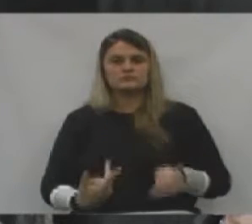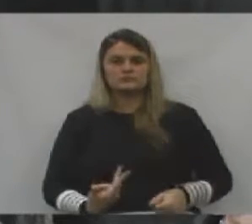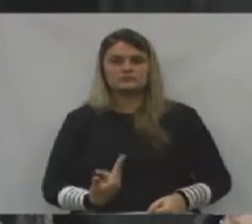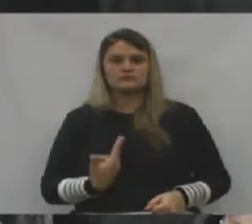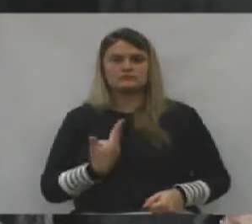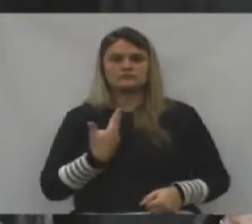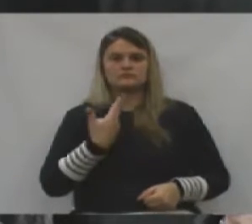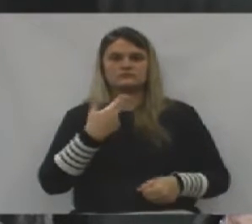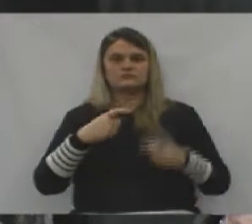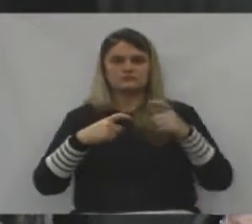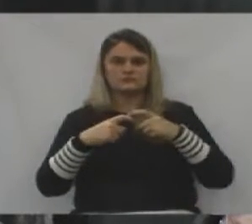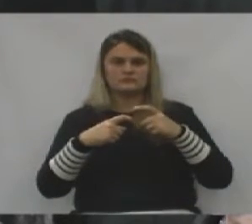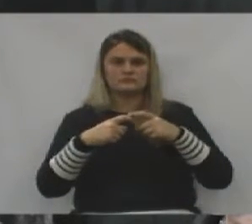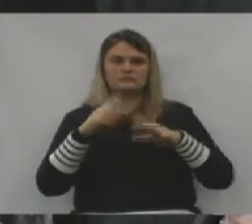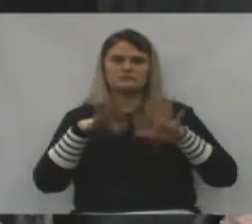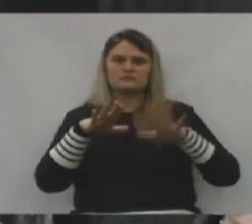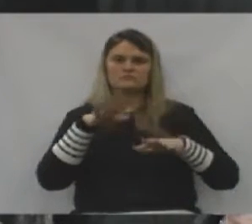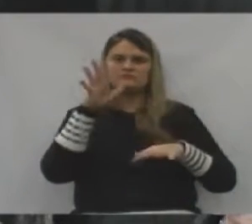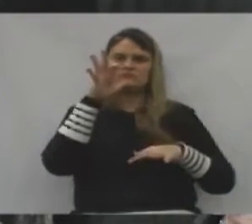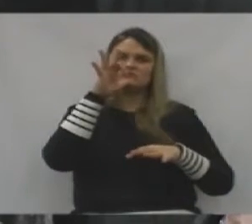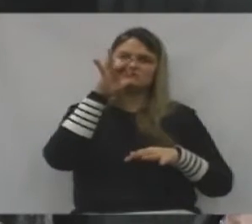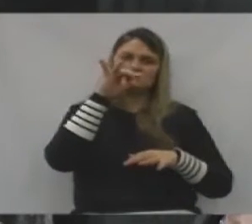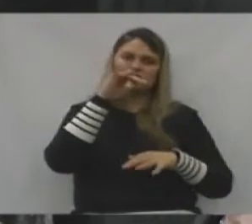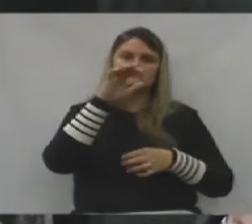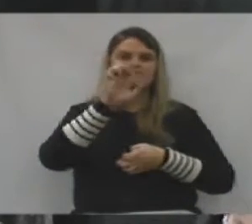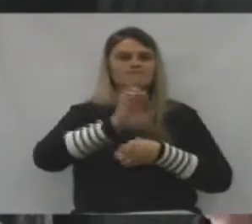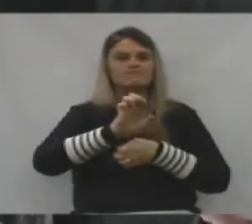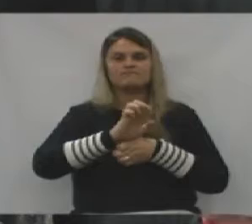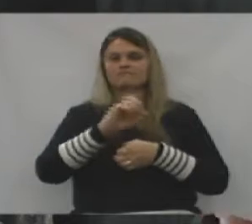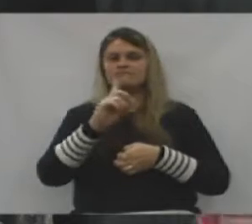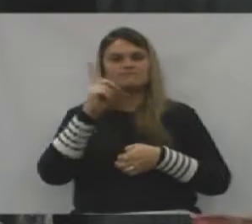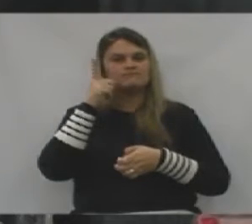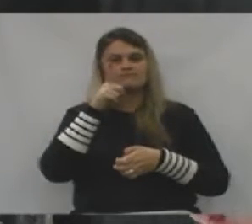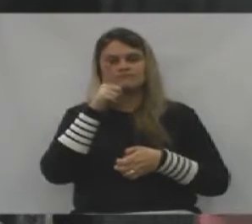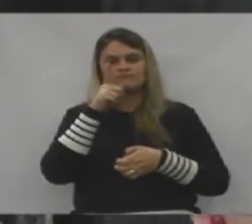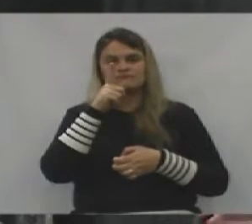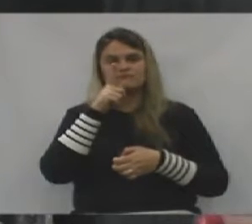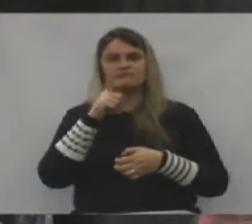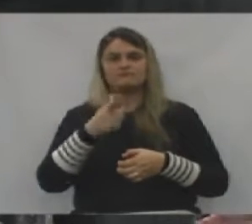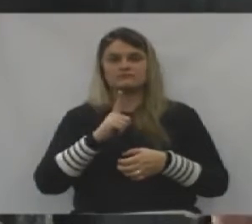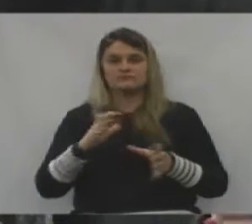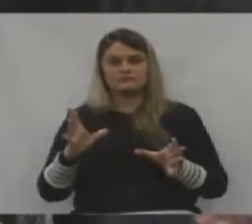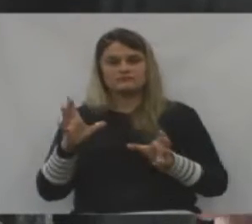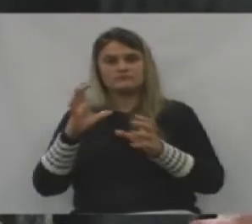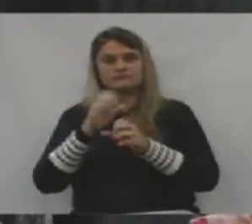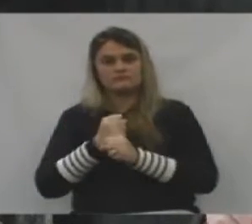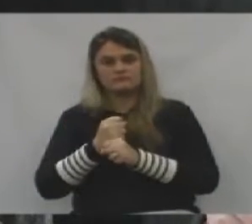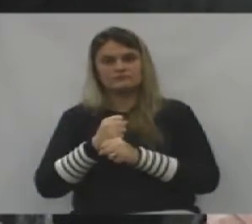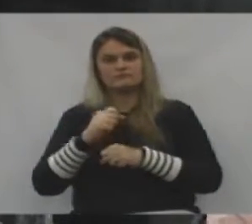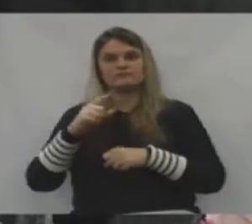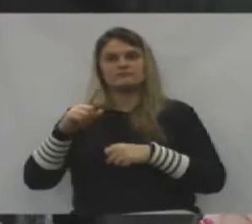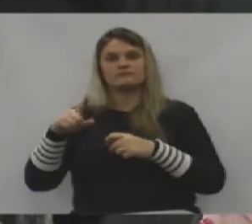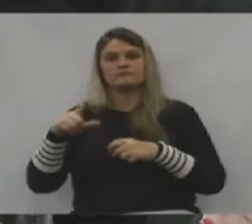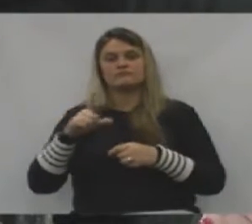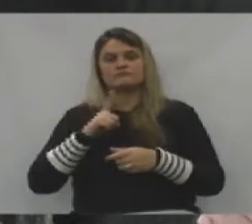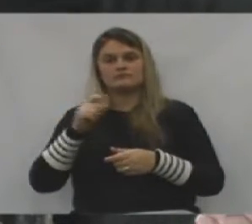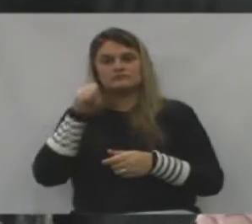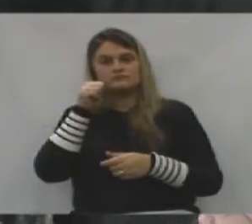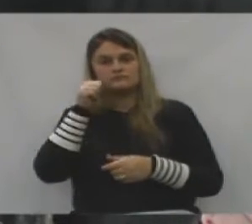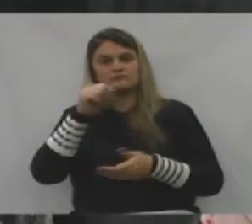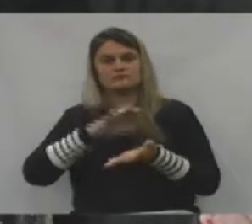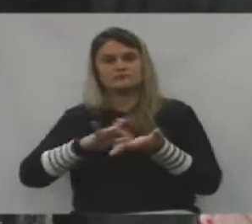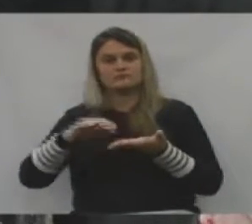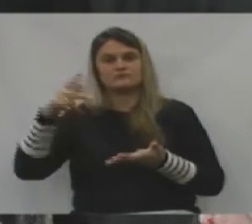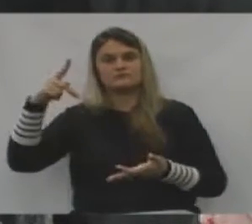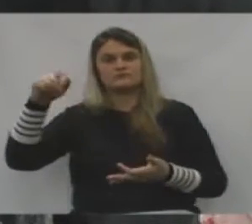que muitas vezes não é atendido pelo Estado, e somando ao empenho que eu vejo aqui a secretária Paula com